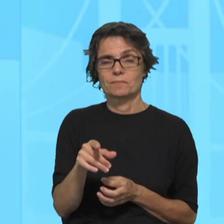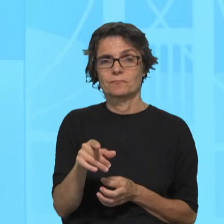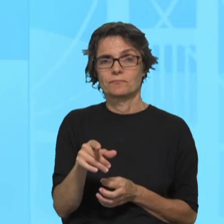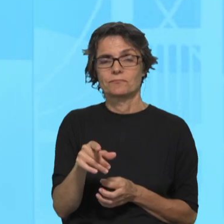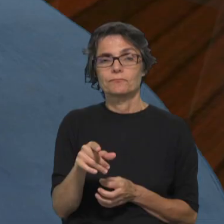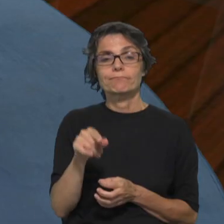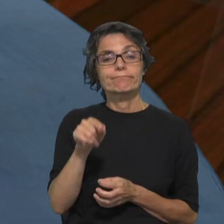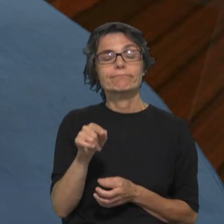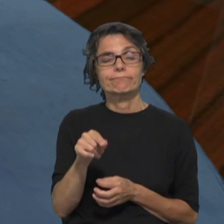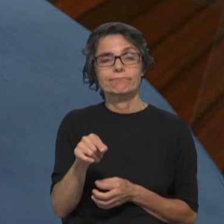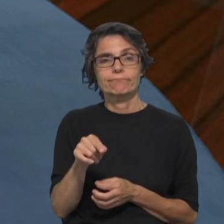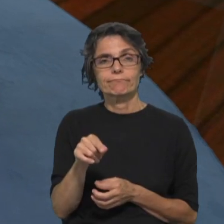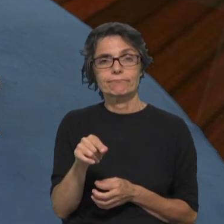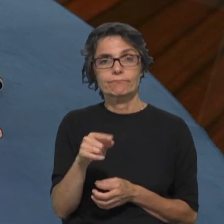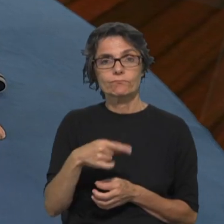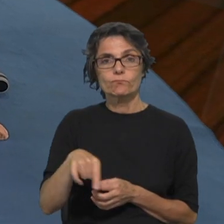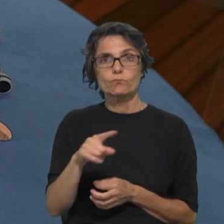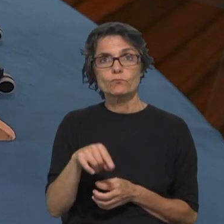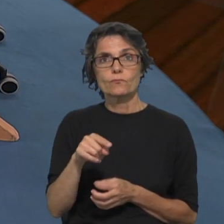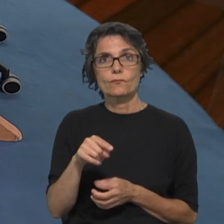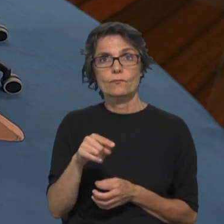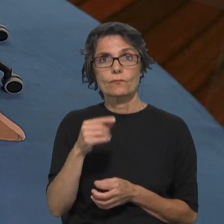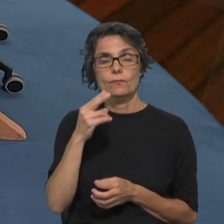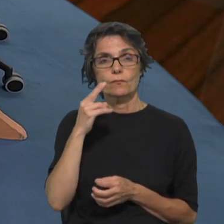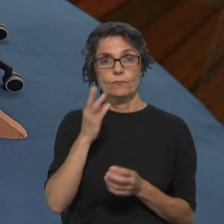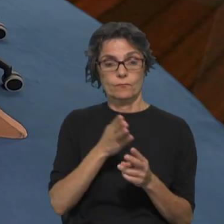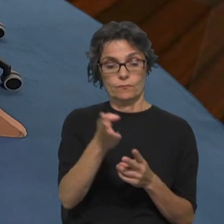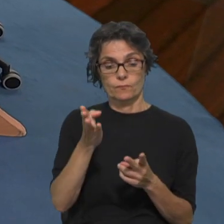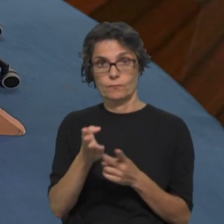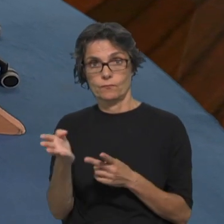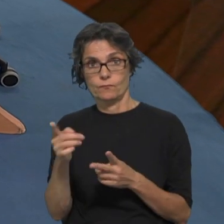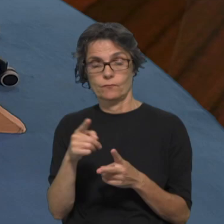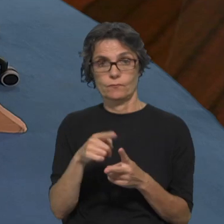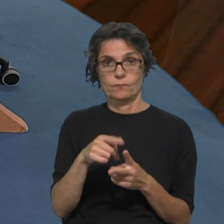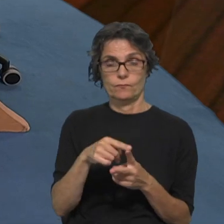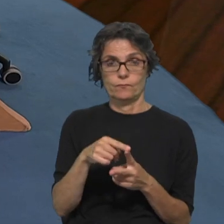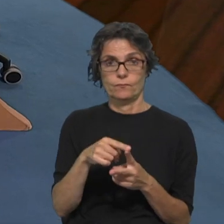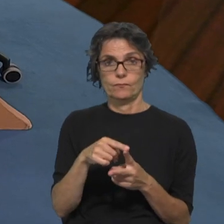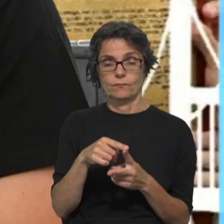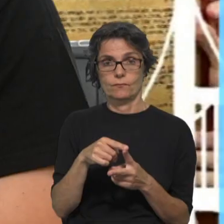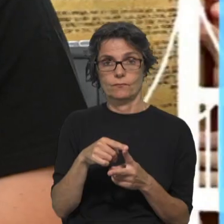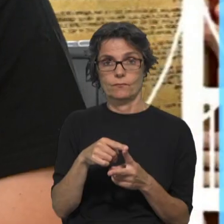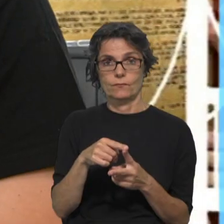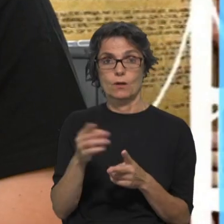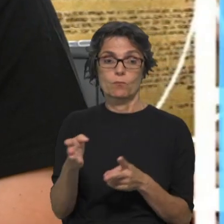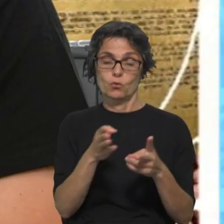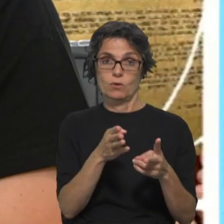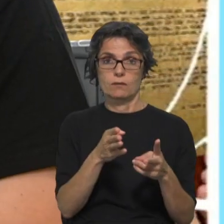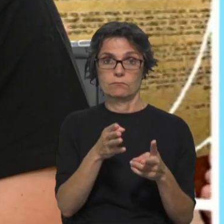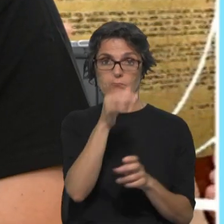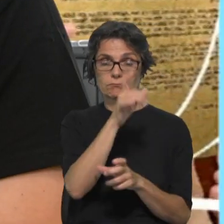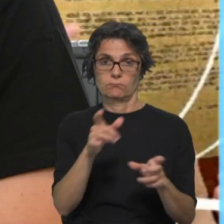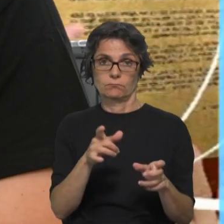uma realidade, nós temos encontrado estas duas dimensões, seja daqueles que abrem o seu coração